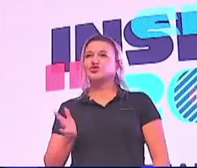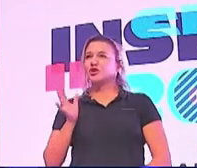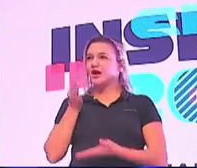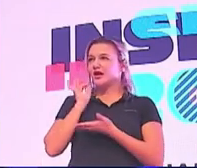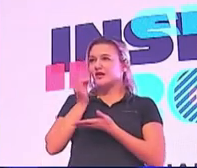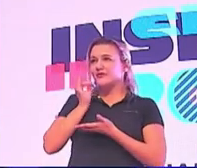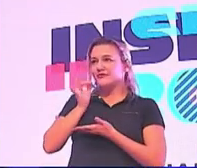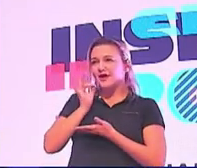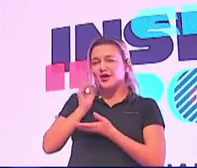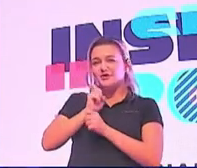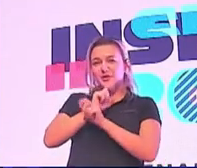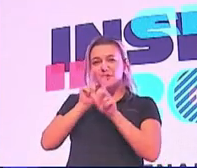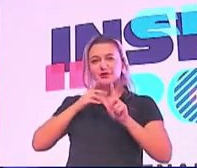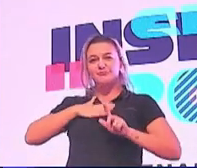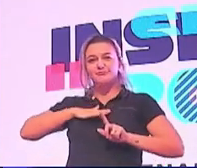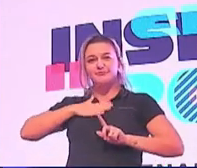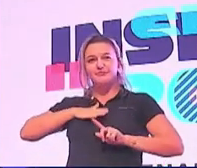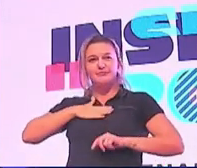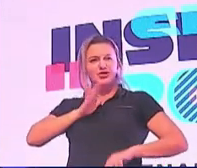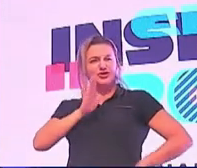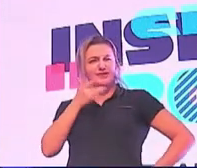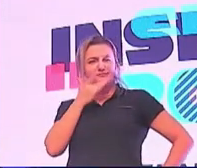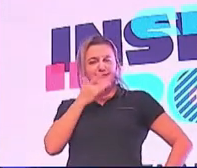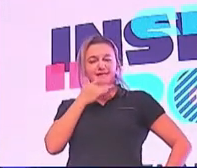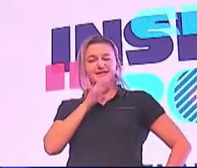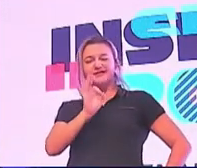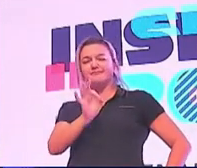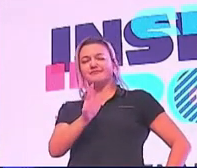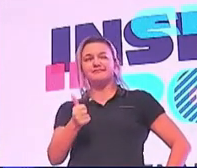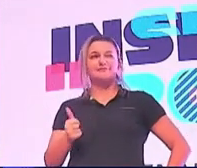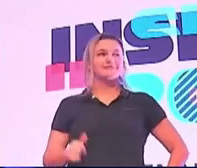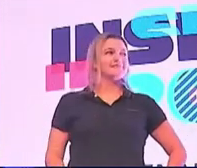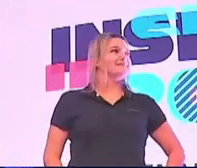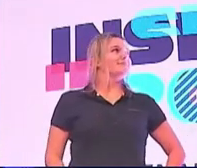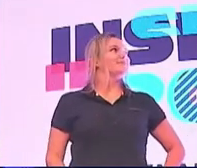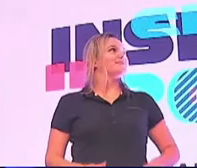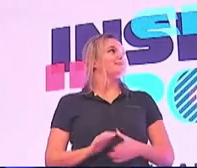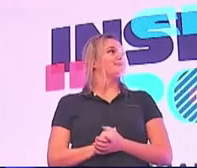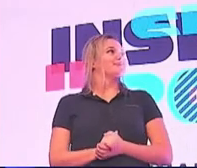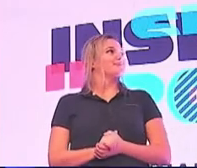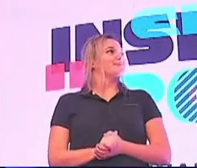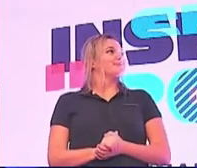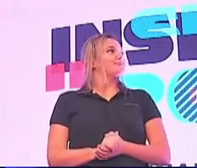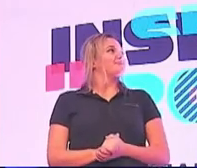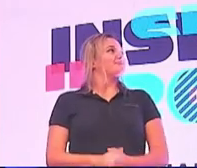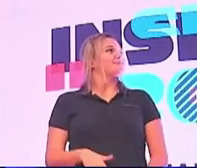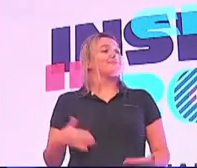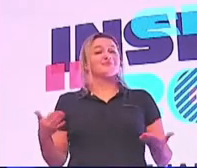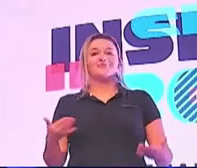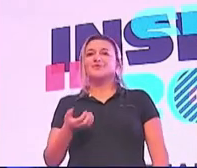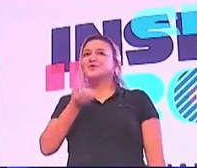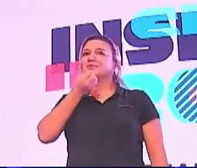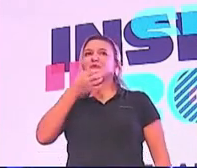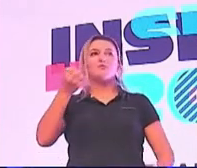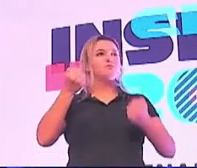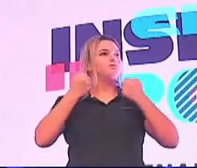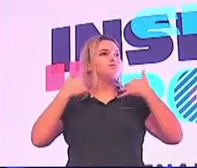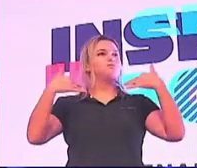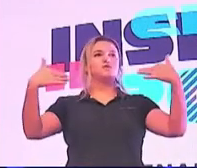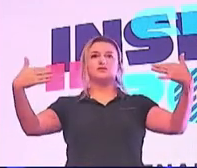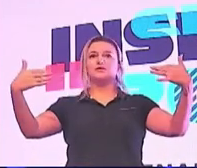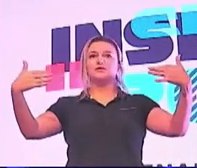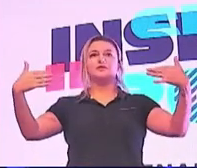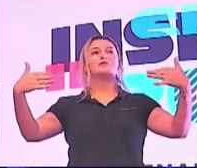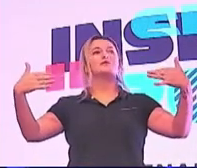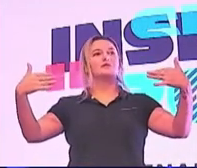manhã? Tava bom o café? Delícia, né? Bem, muito bom, casa lotada aqui. Deixa eu colocar